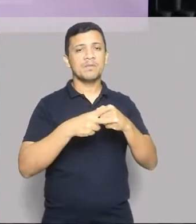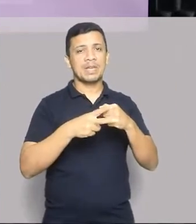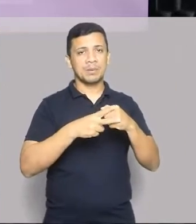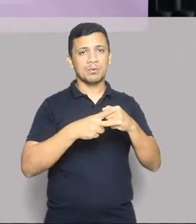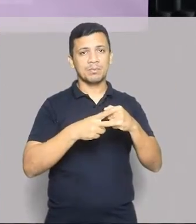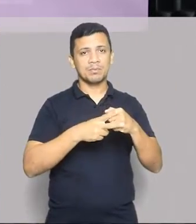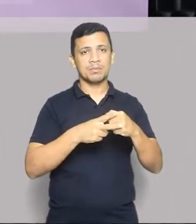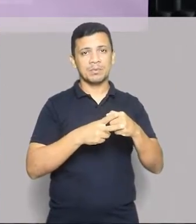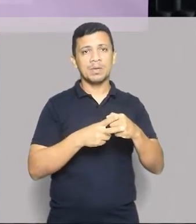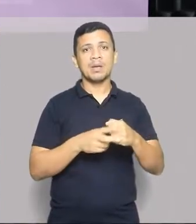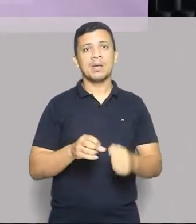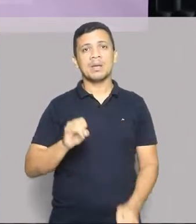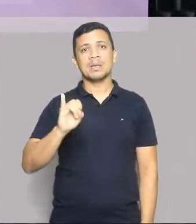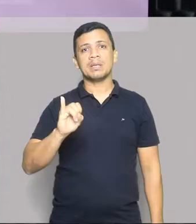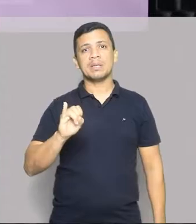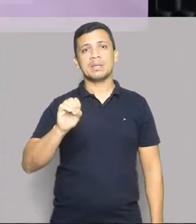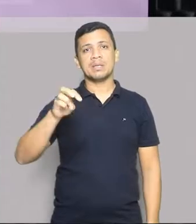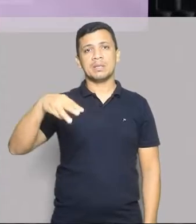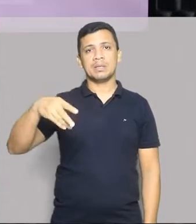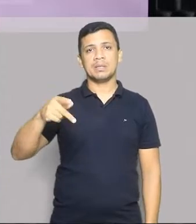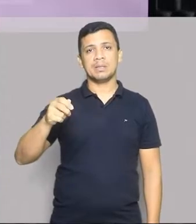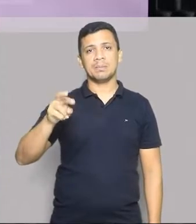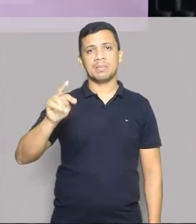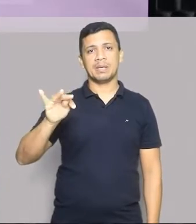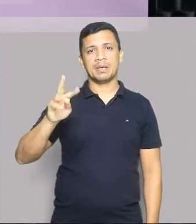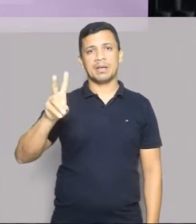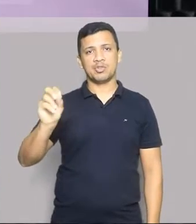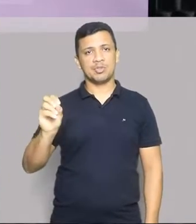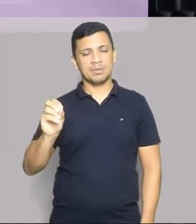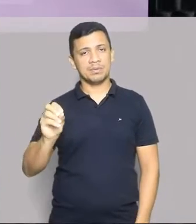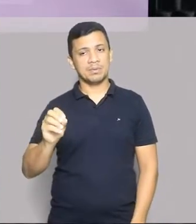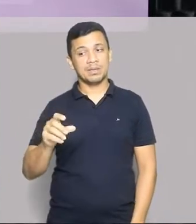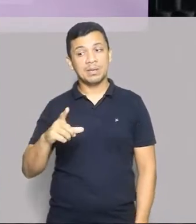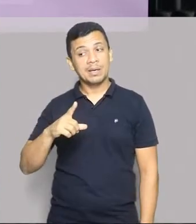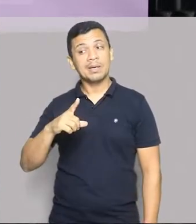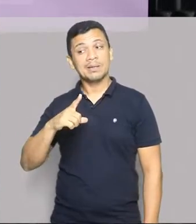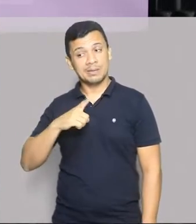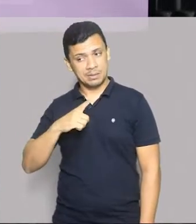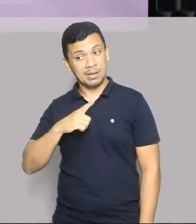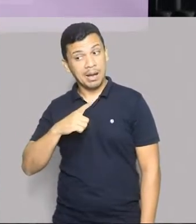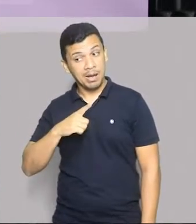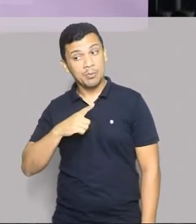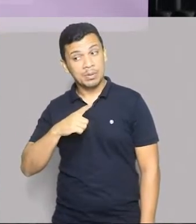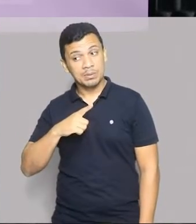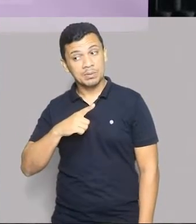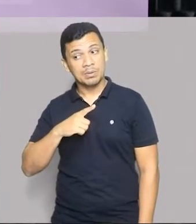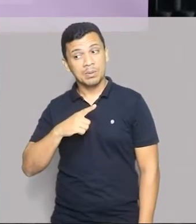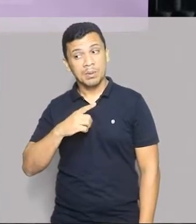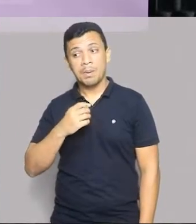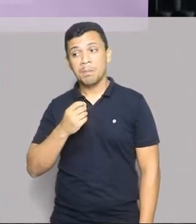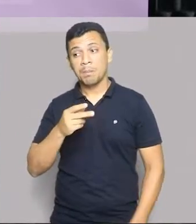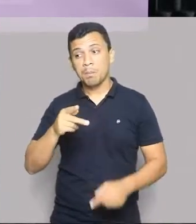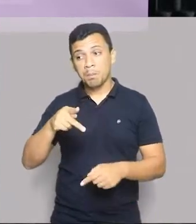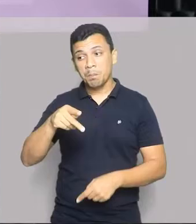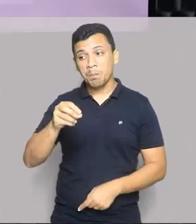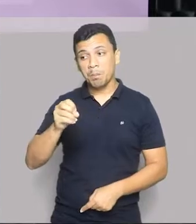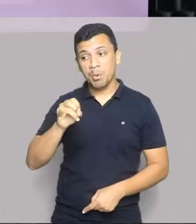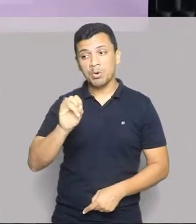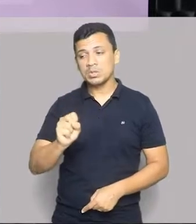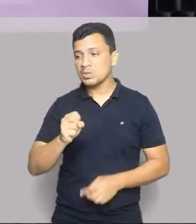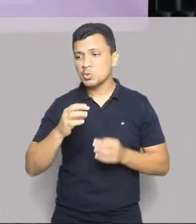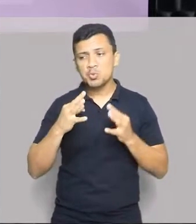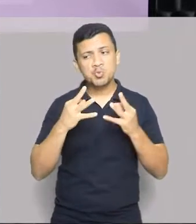nem sempre isso acontece, mas normalmente, tá? Quando se diz, tenha calma, pois tudo vai bem, pois tudo vai sair